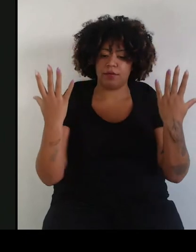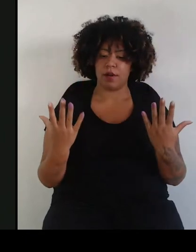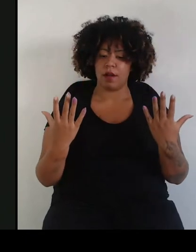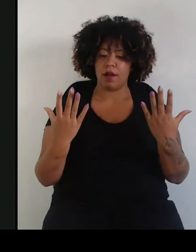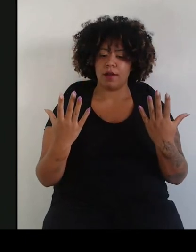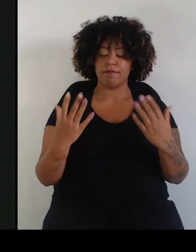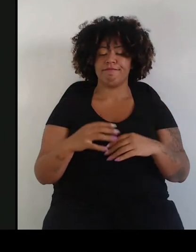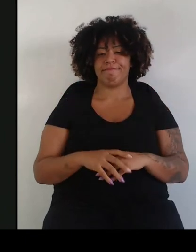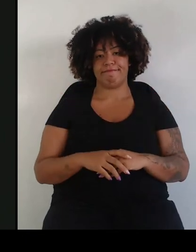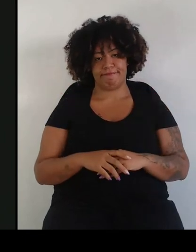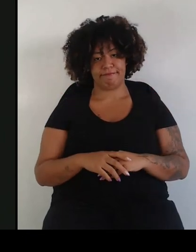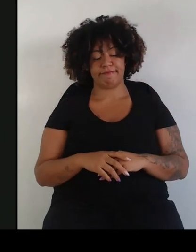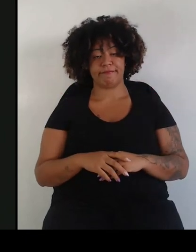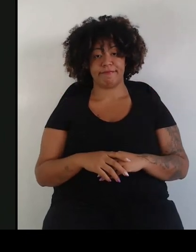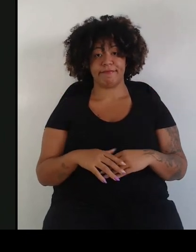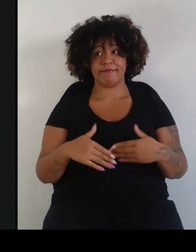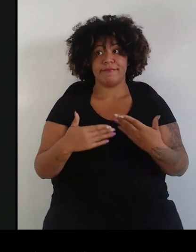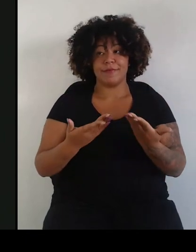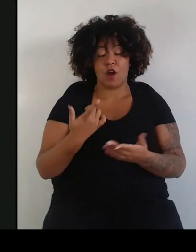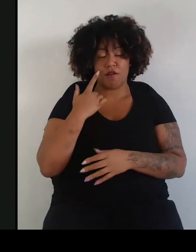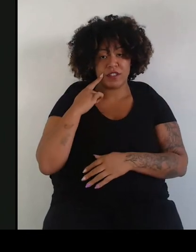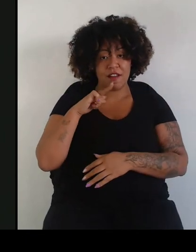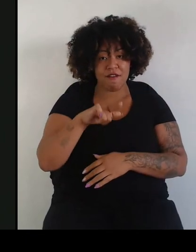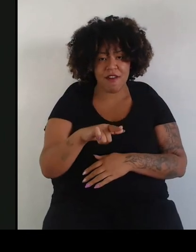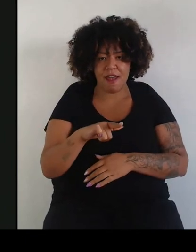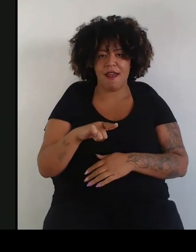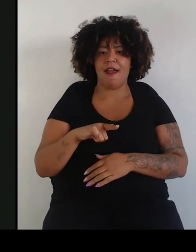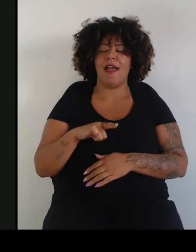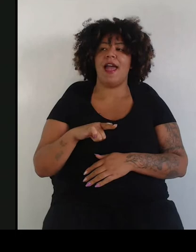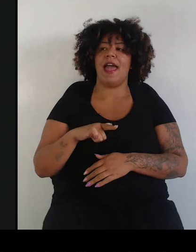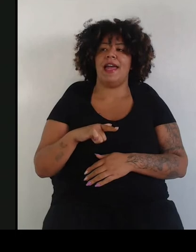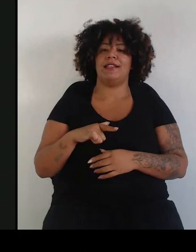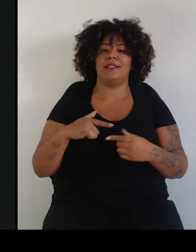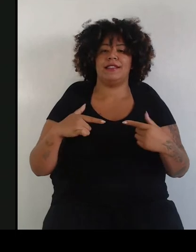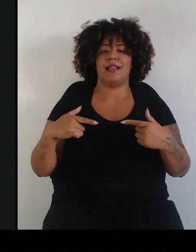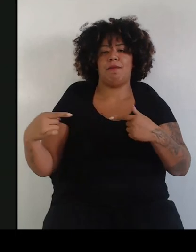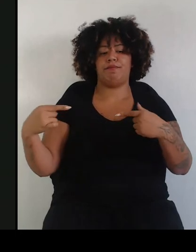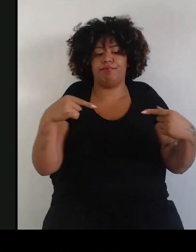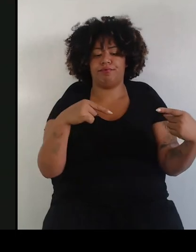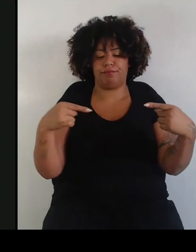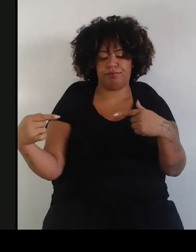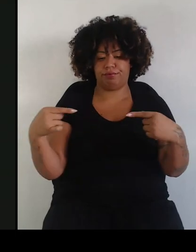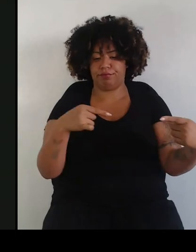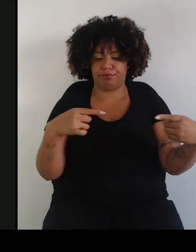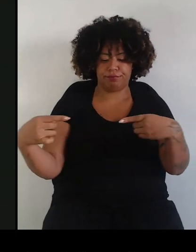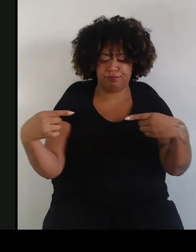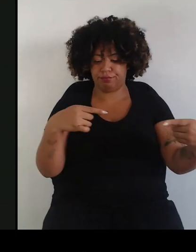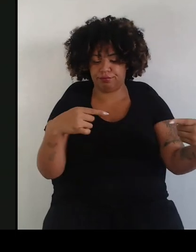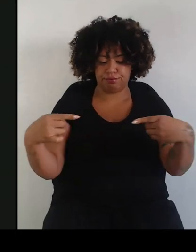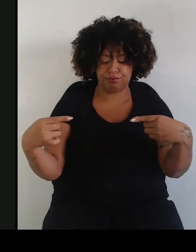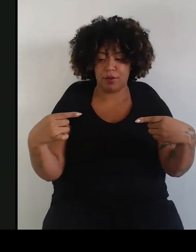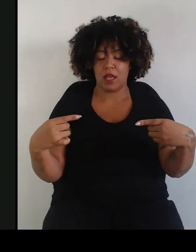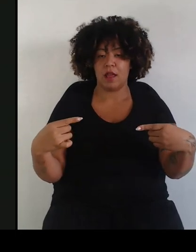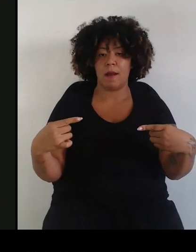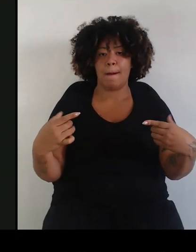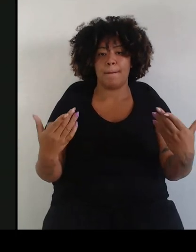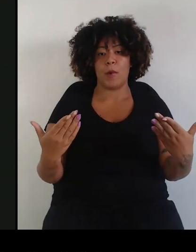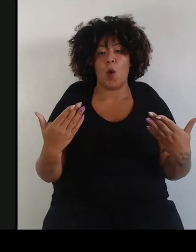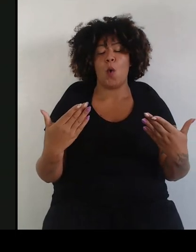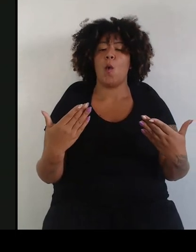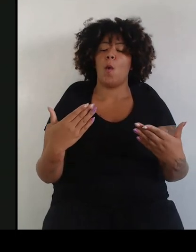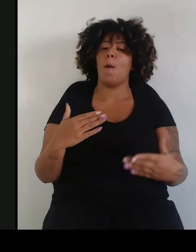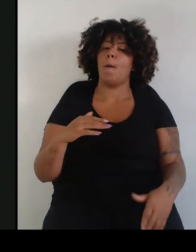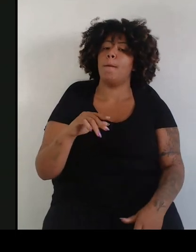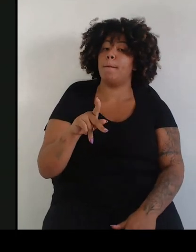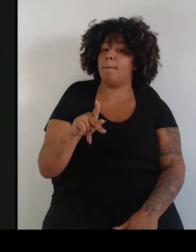nessa guerra simbólica entre dois canibalismo o paradoxo né